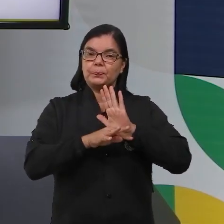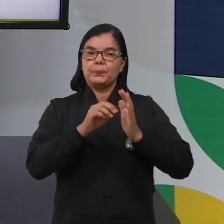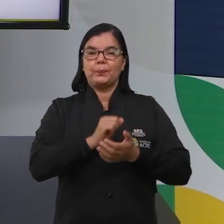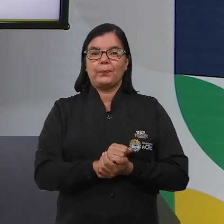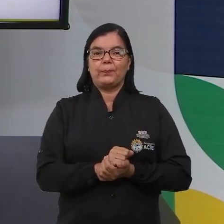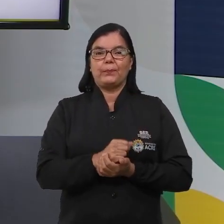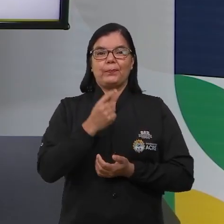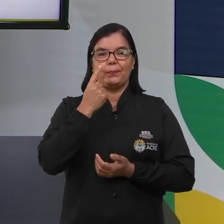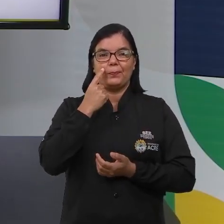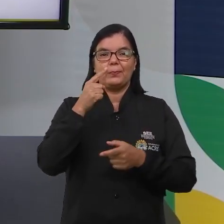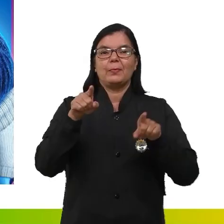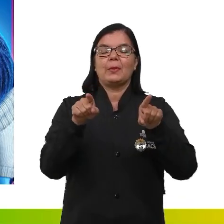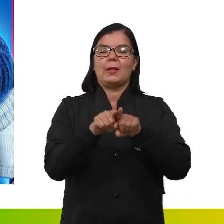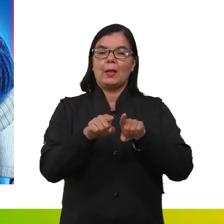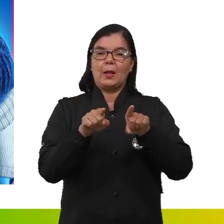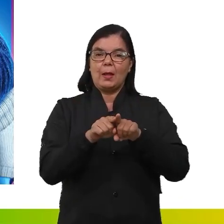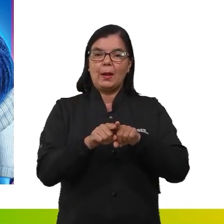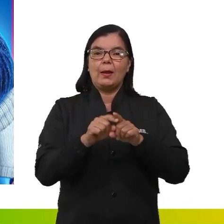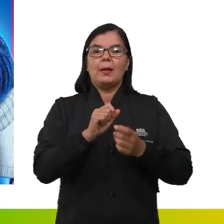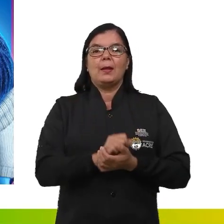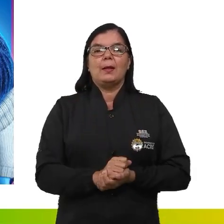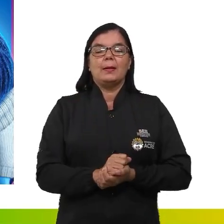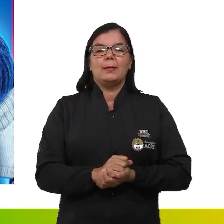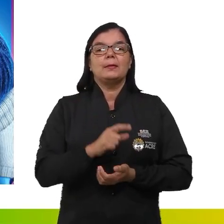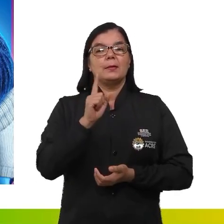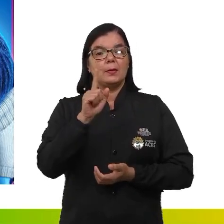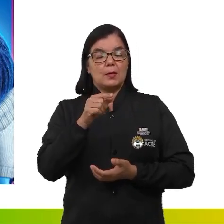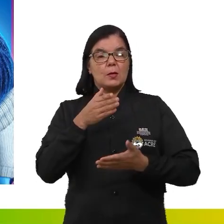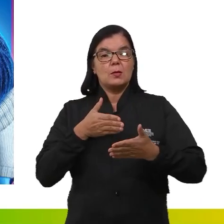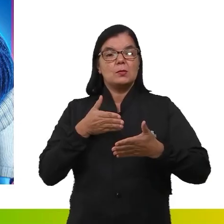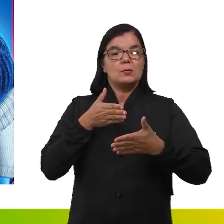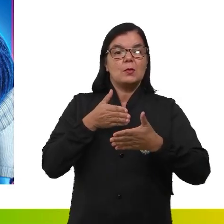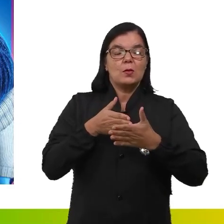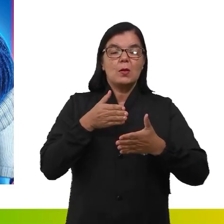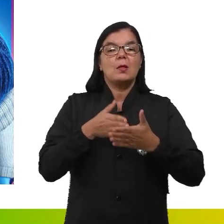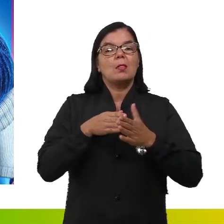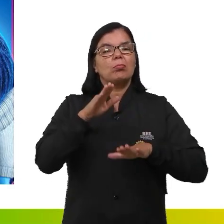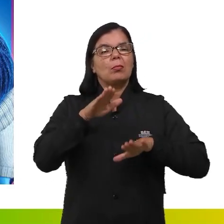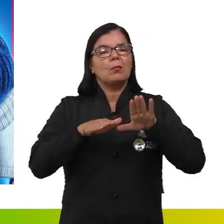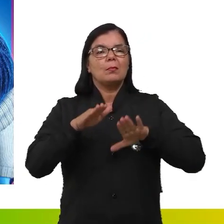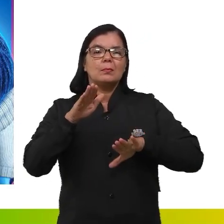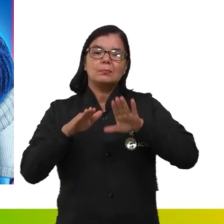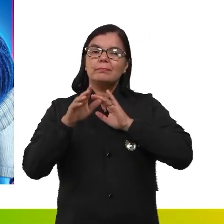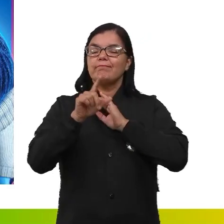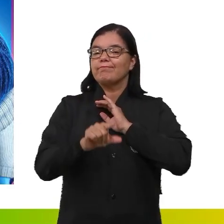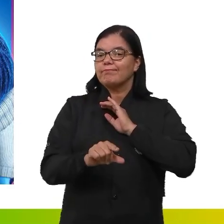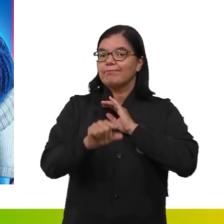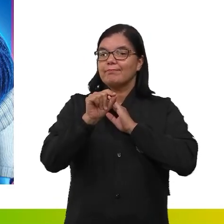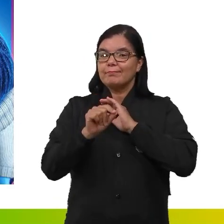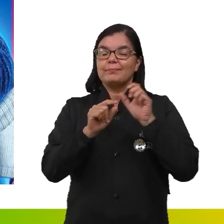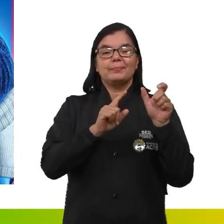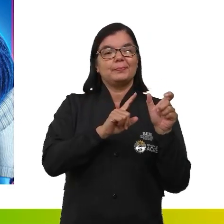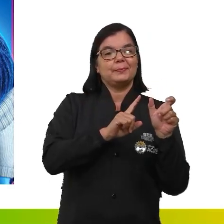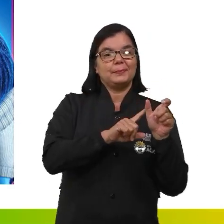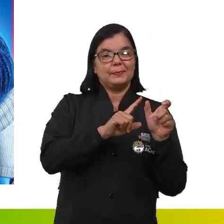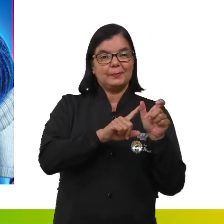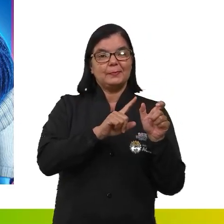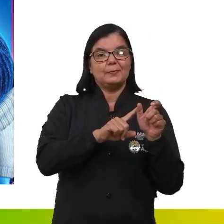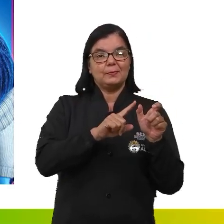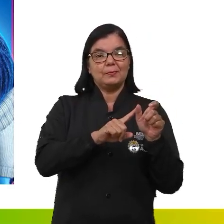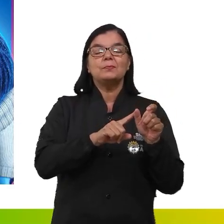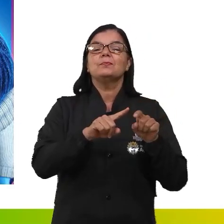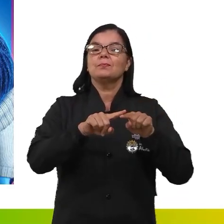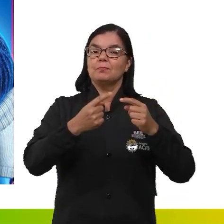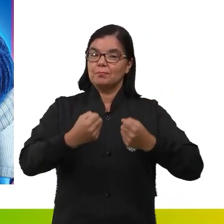Em seguida, a gente tem aí, na tela, que esse impacto, ele depende da escolha das palavras,